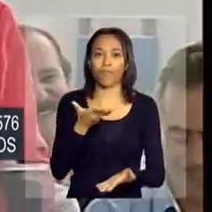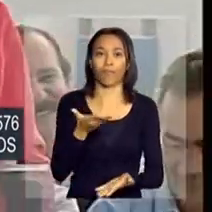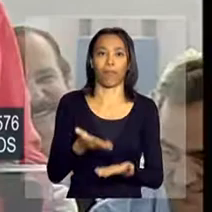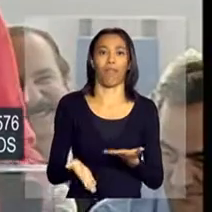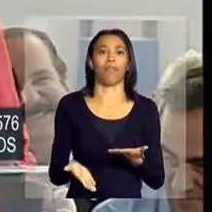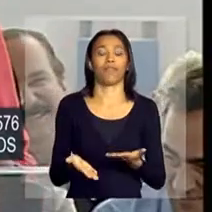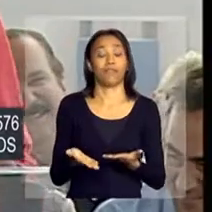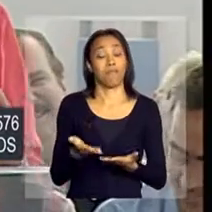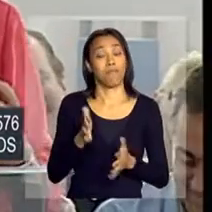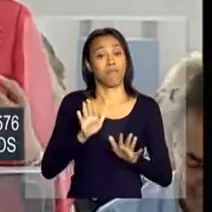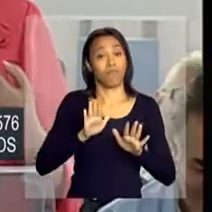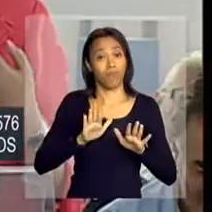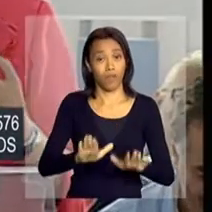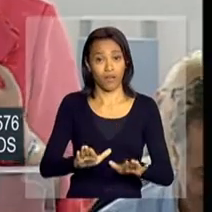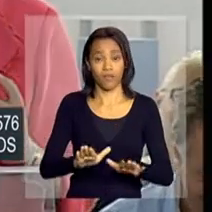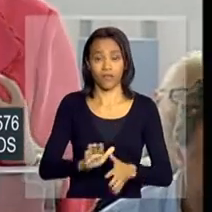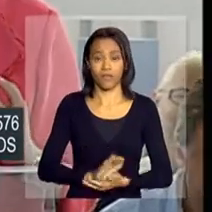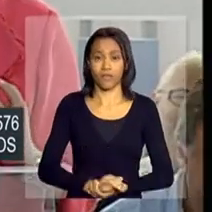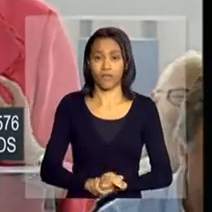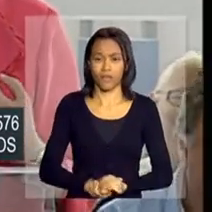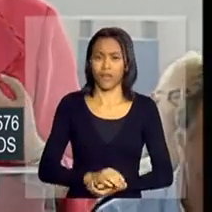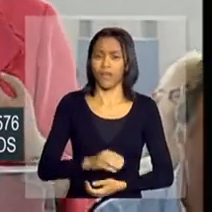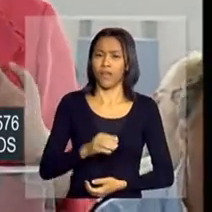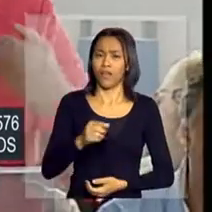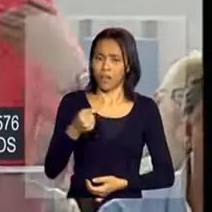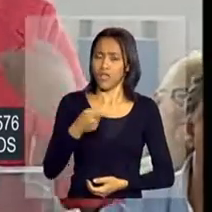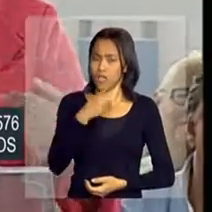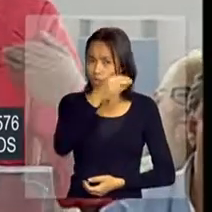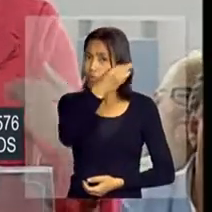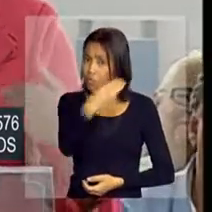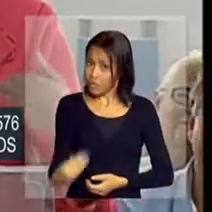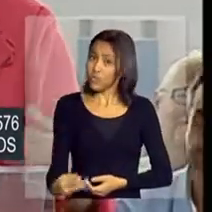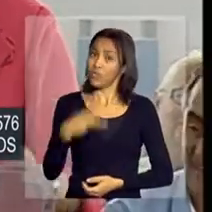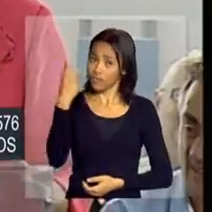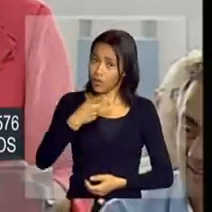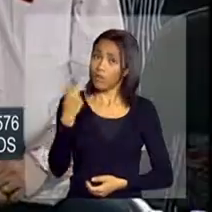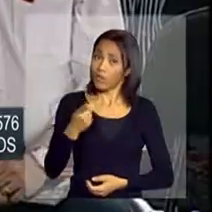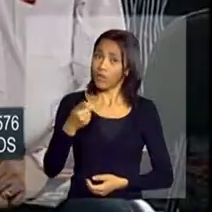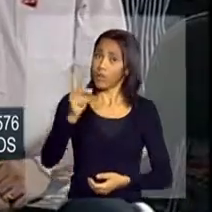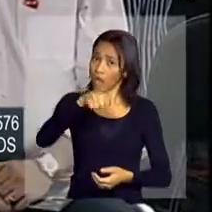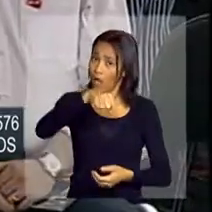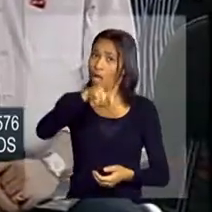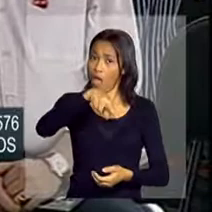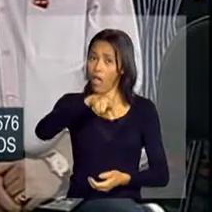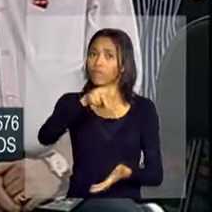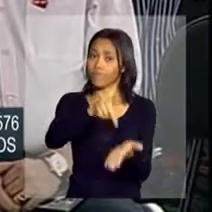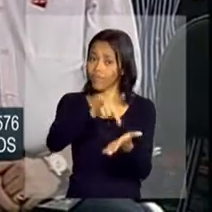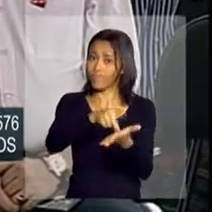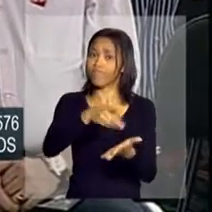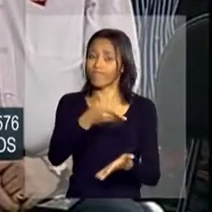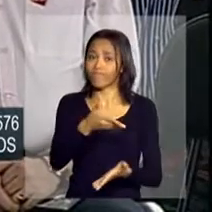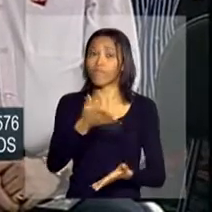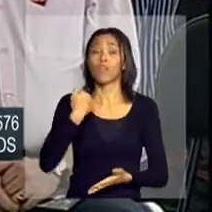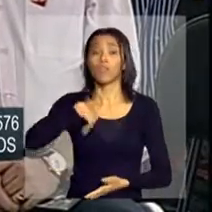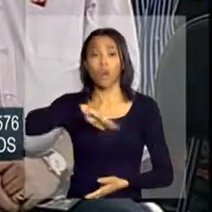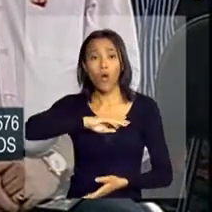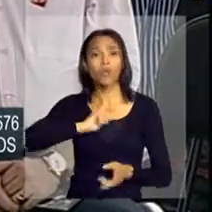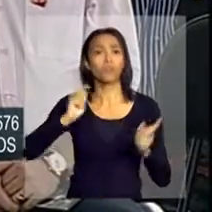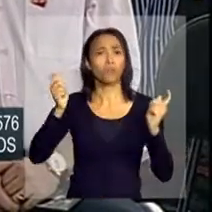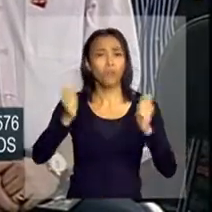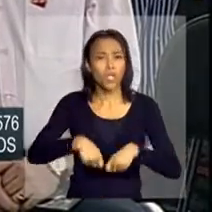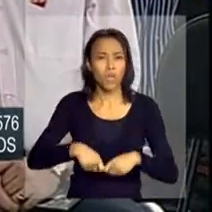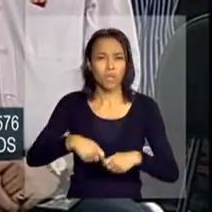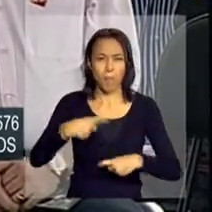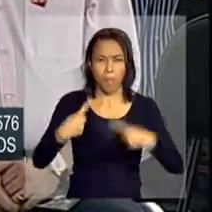Mas, e ele falou uma coisa que tem de ser verdade. Nós podemos disputar